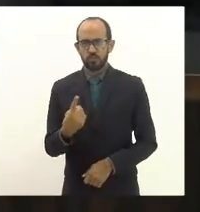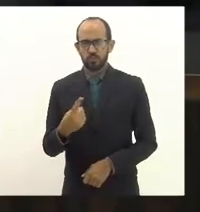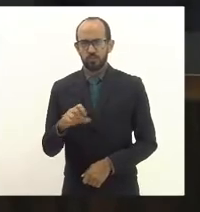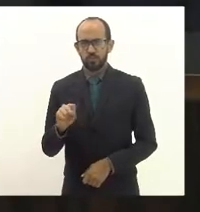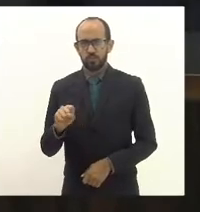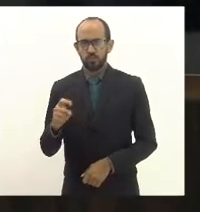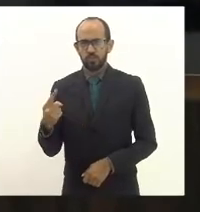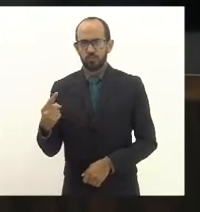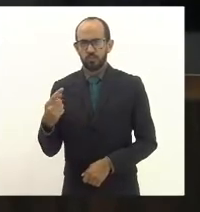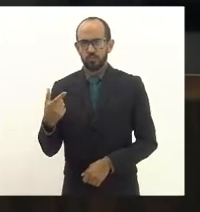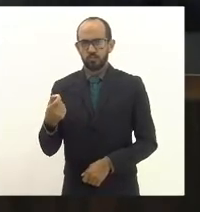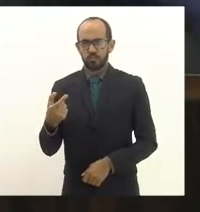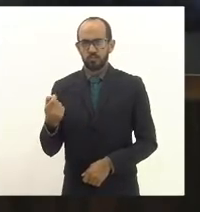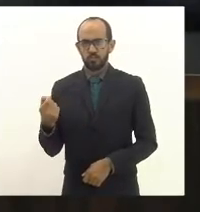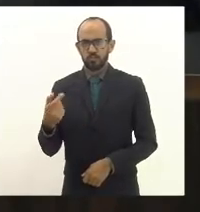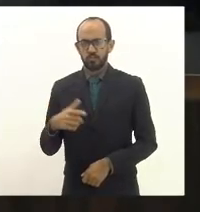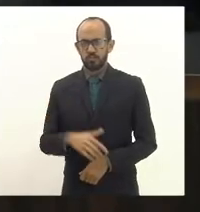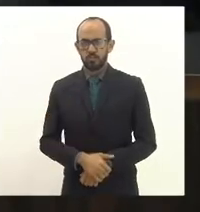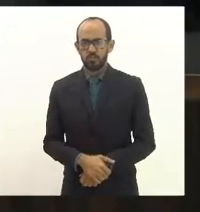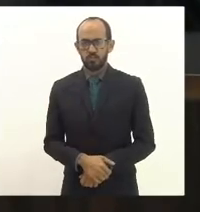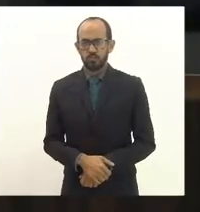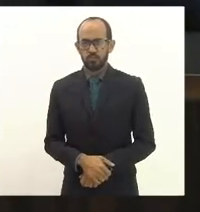3181 de 20.